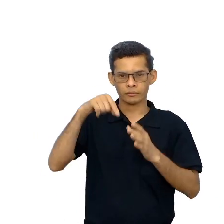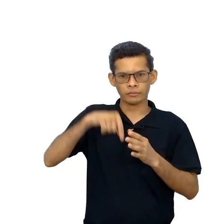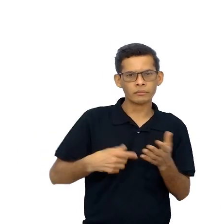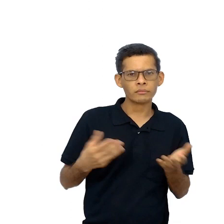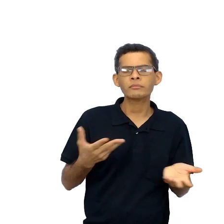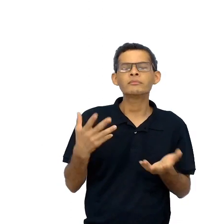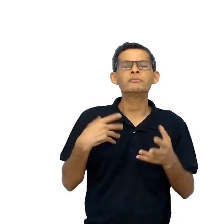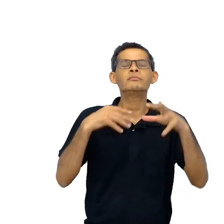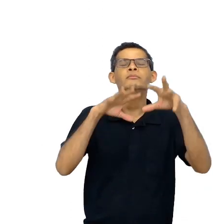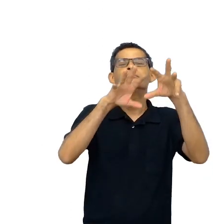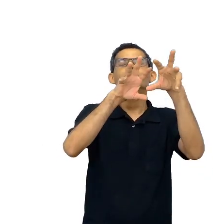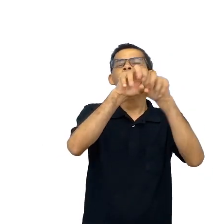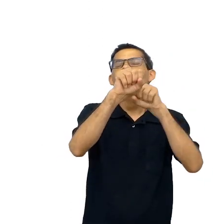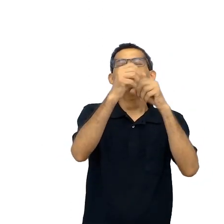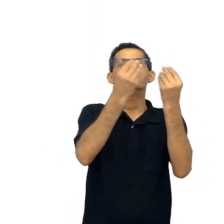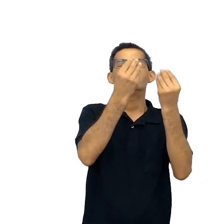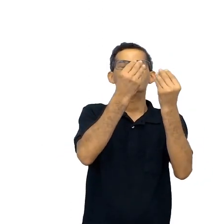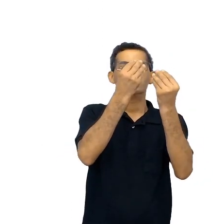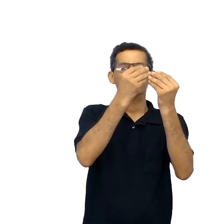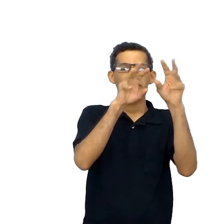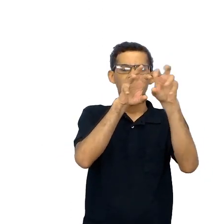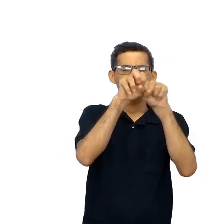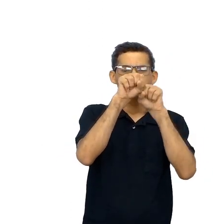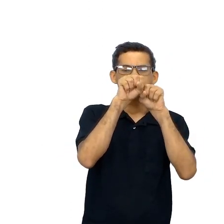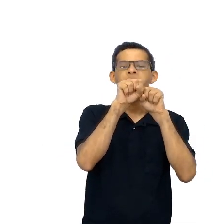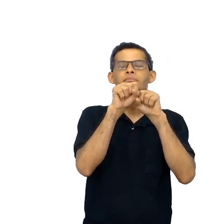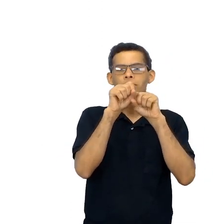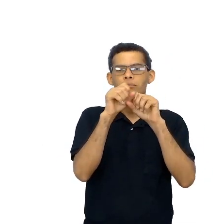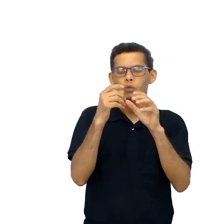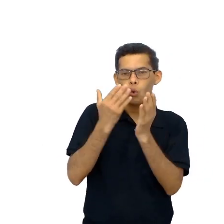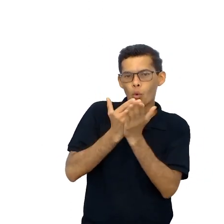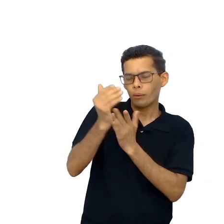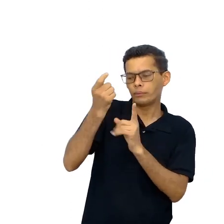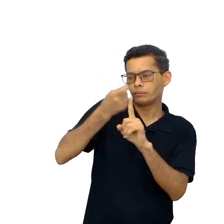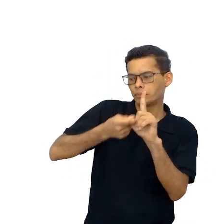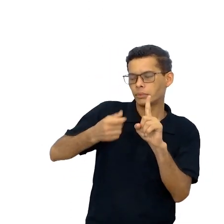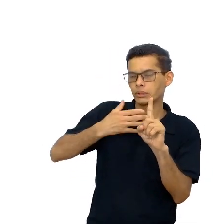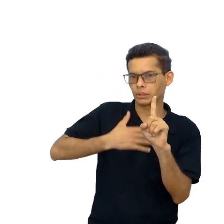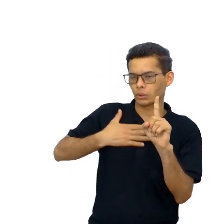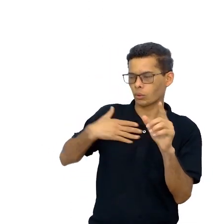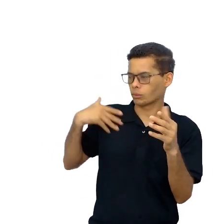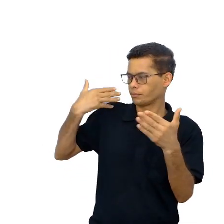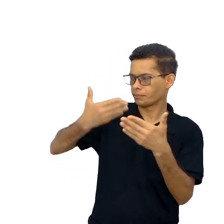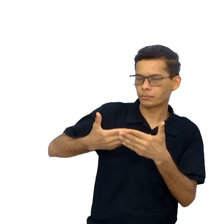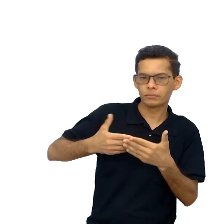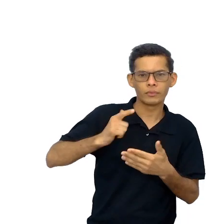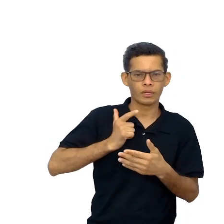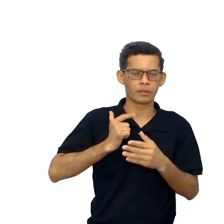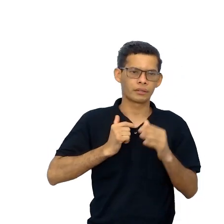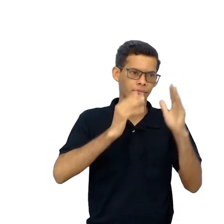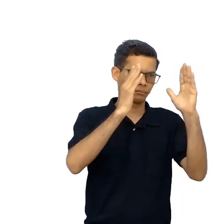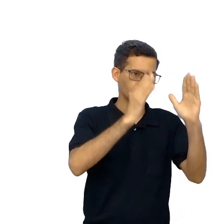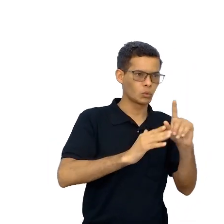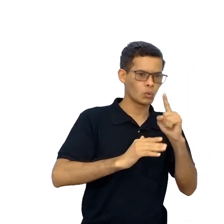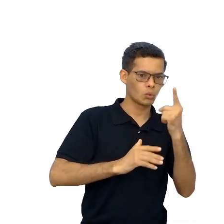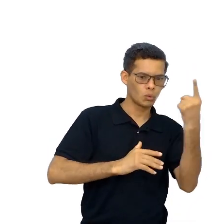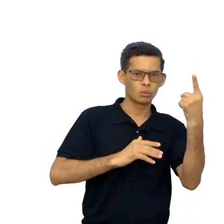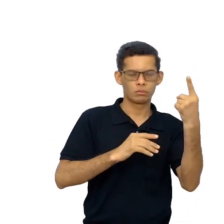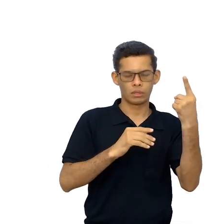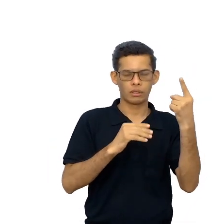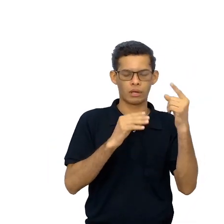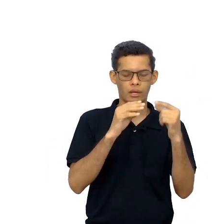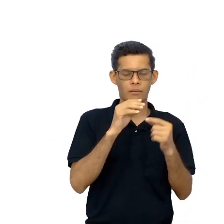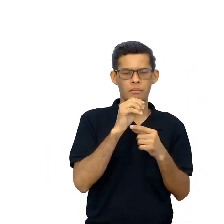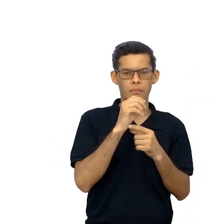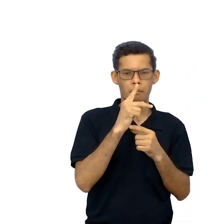nossas formações, desde de agosto para cá, nós temos duas, né? Temos a parte 1 e a parte 2.